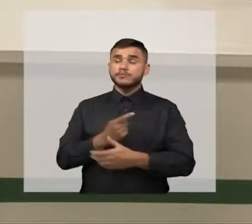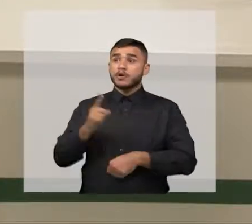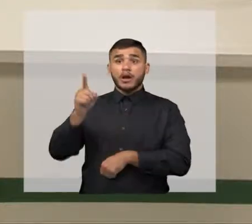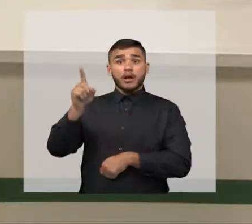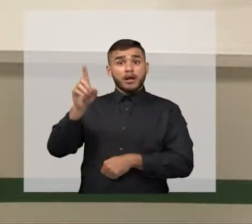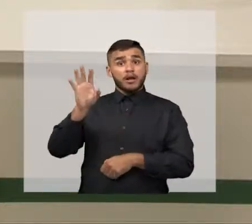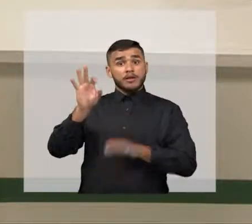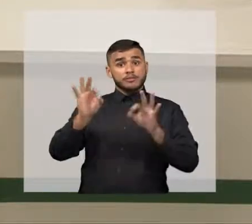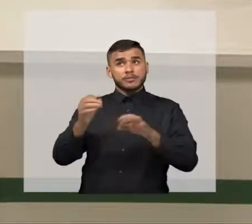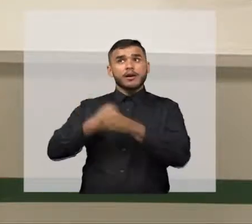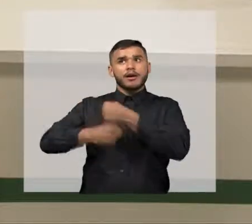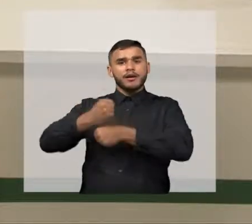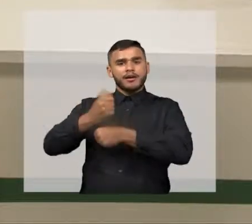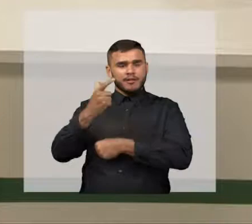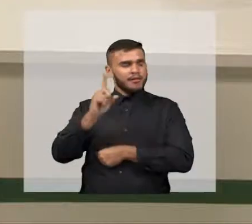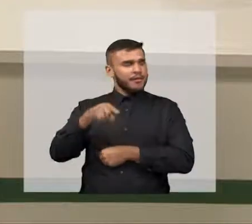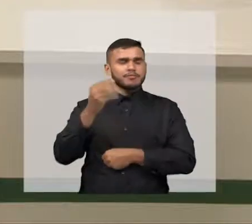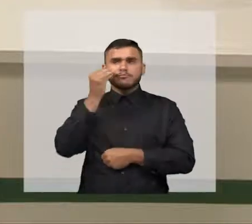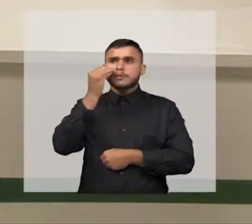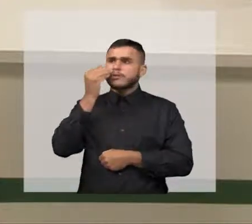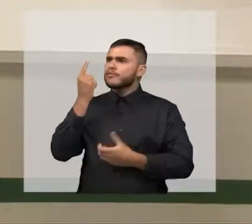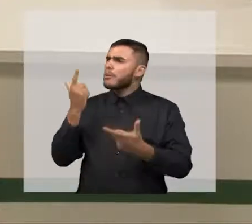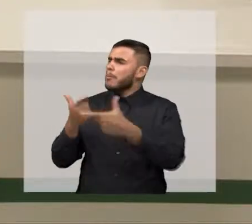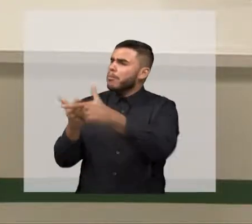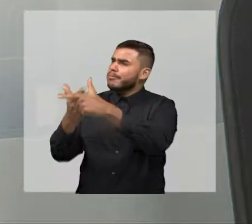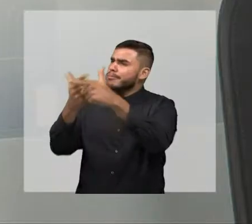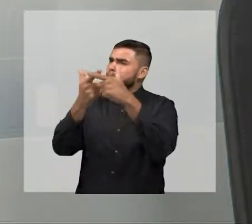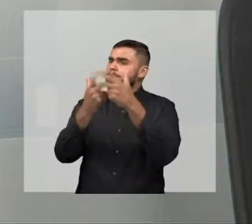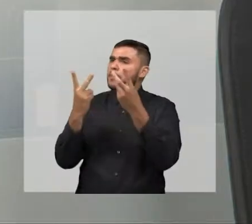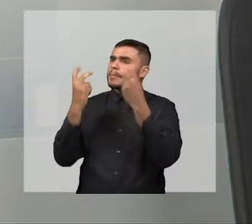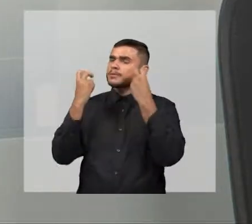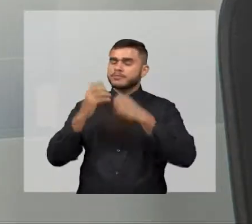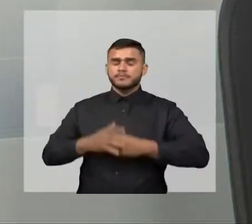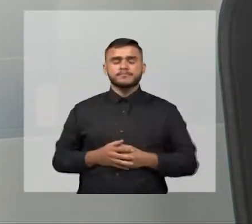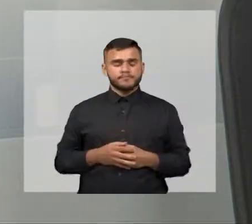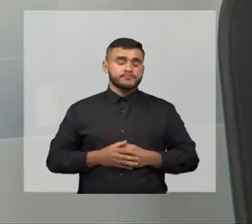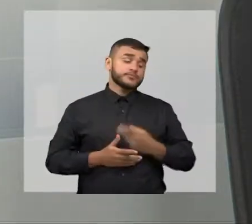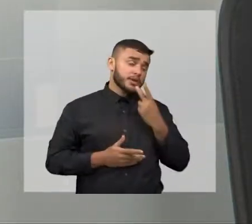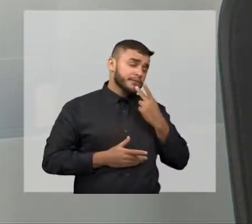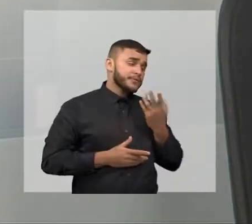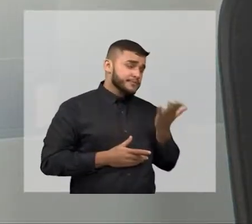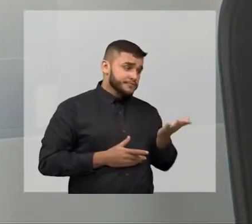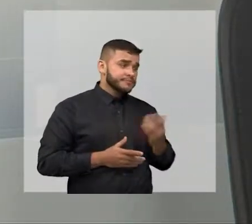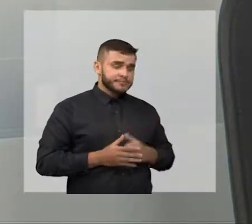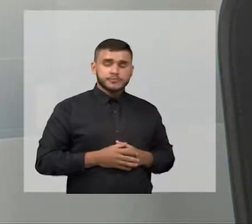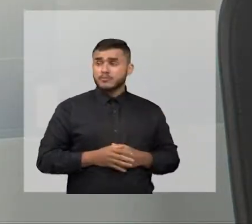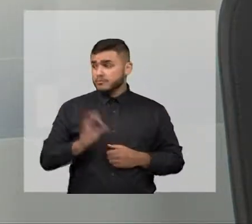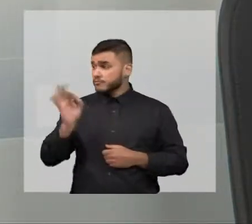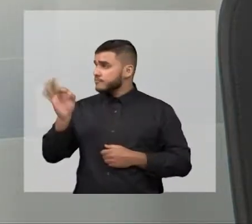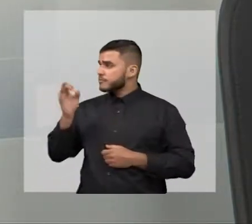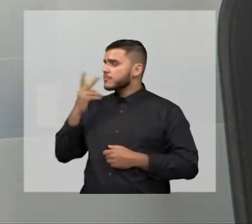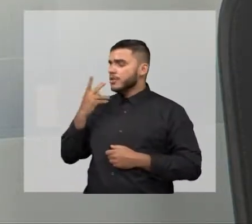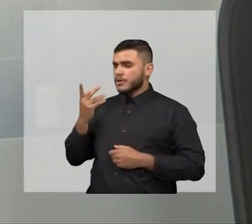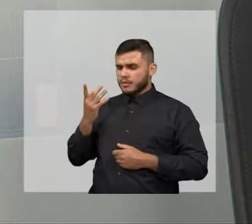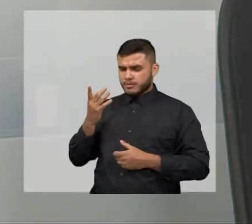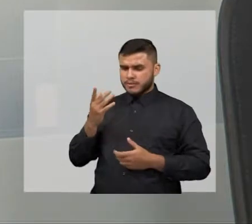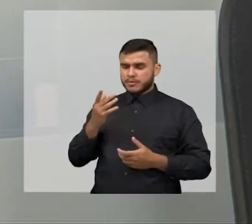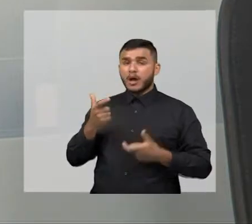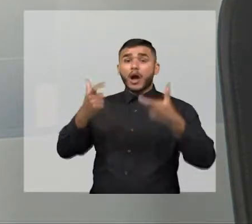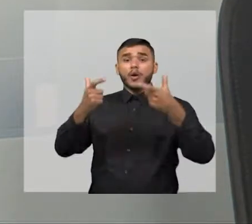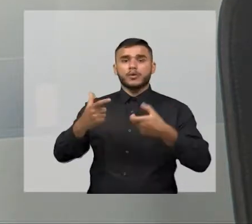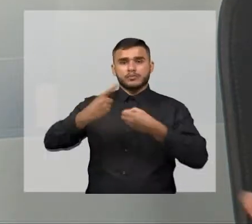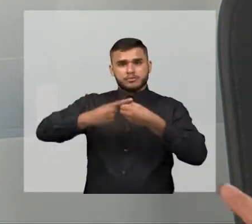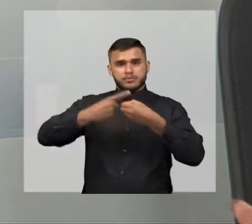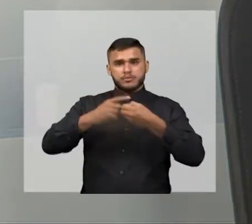momento que a senhora viveu lá da porque, população, assim, né? uma coisa é você pensar numa prefeitura de um município pequeno, digamos assim, para citar um exemplo, não conheço